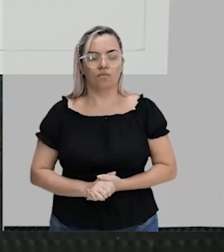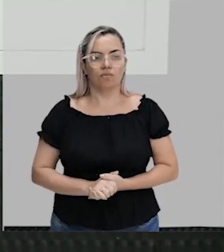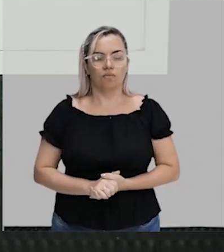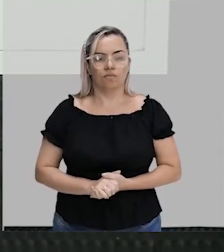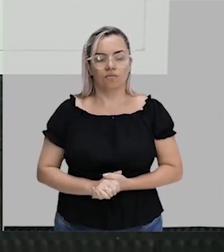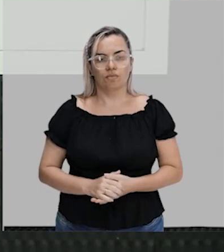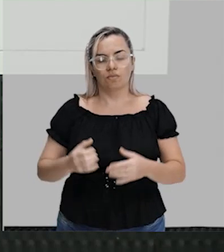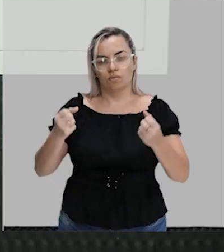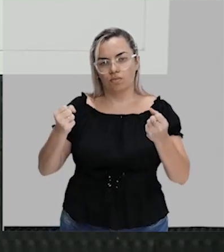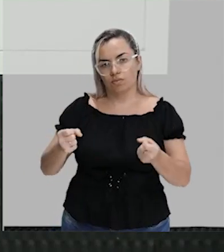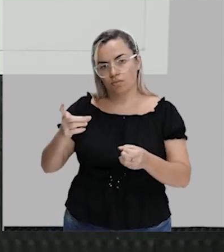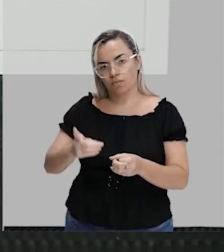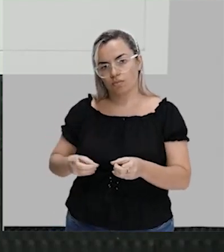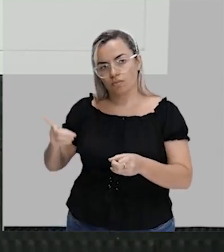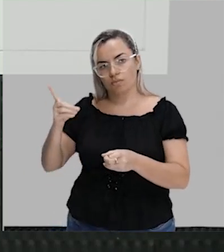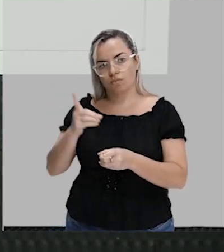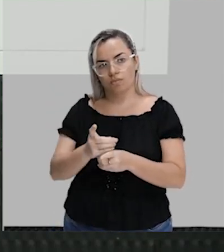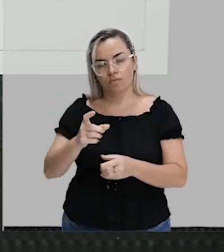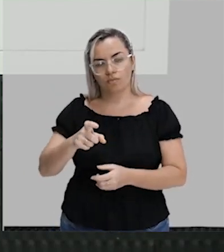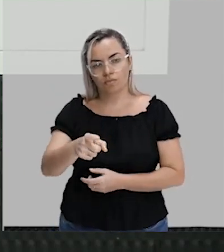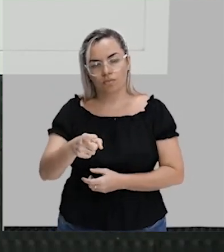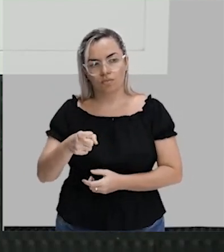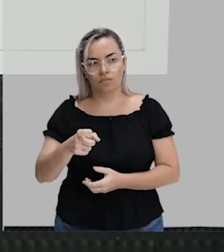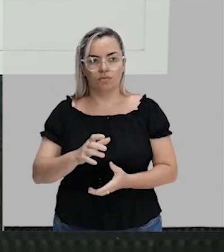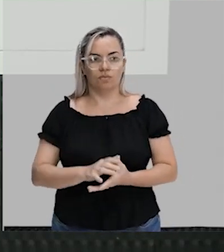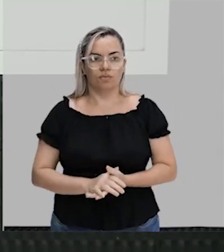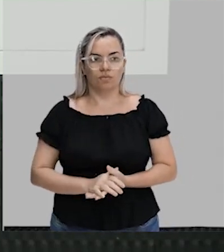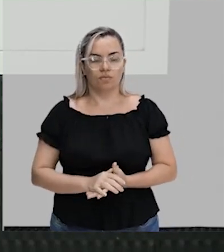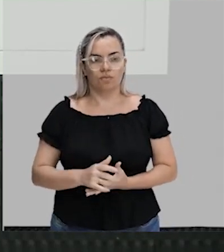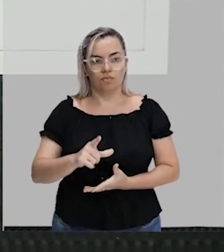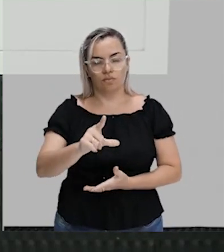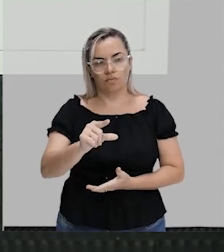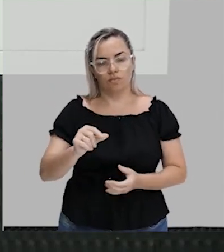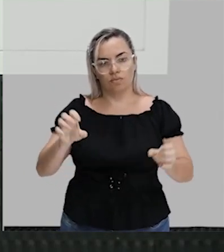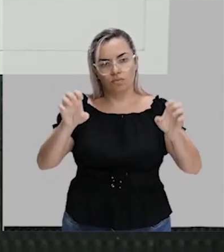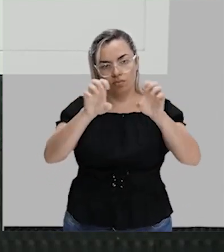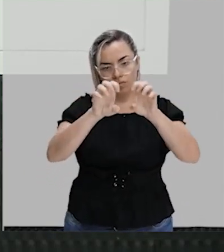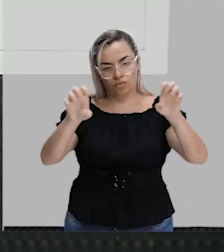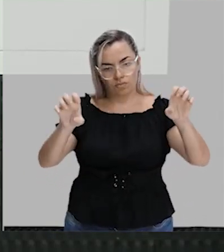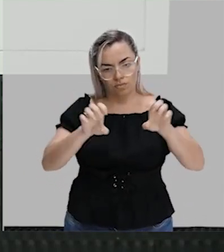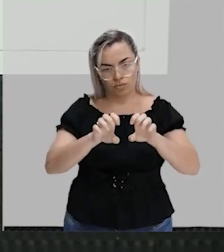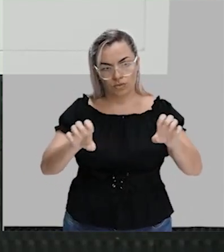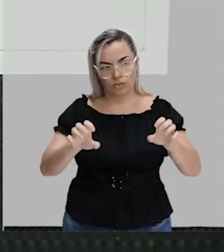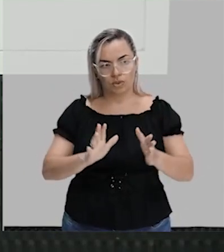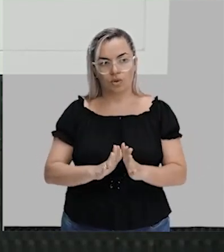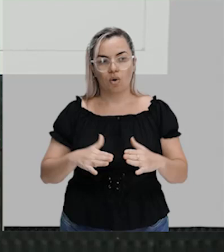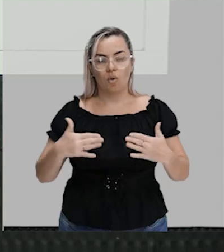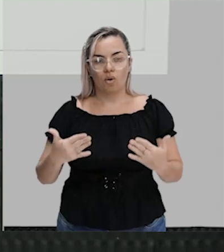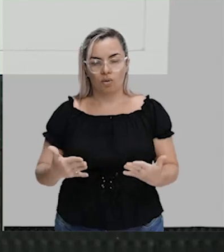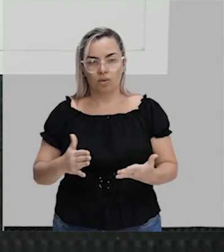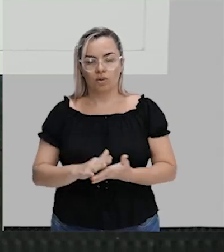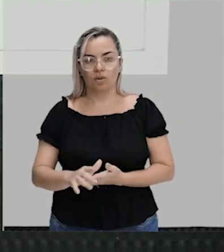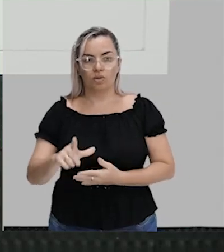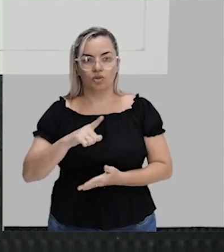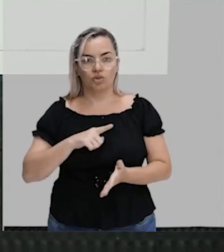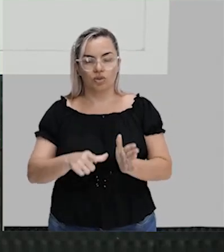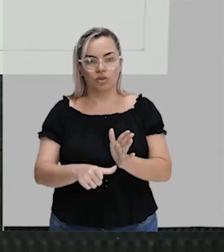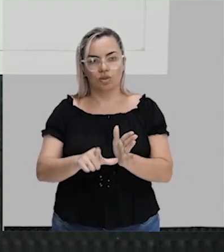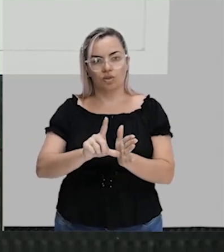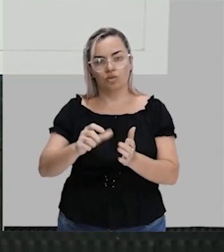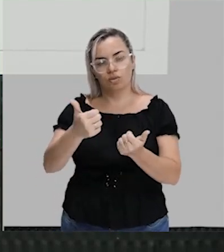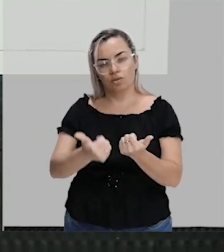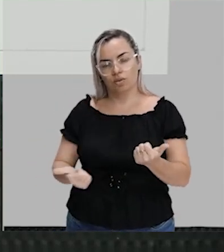para que você possa encontrar o x que que você vai fazer você escolhe uma equação dessa aqui que você tinha anteriormente